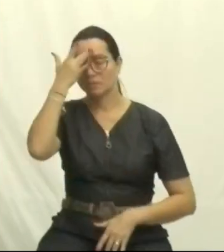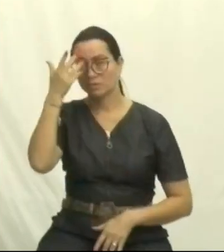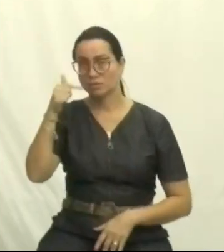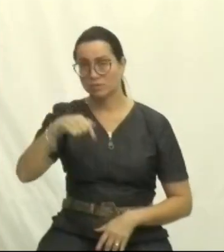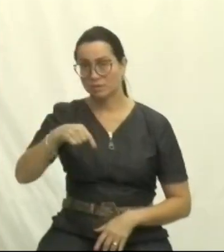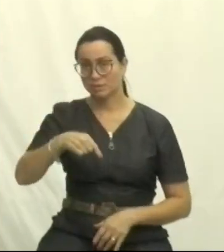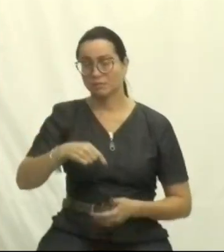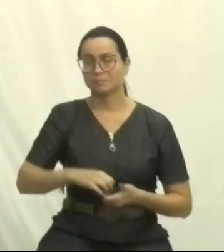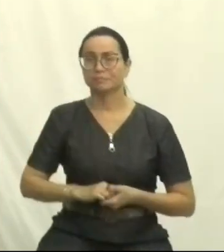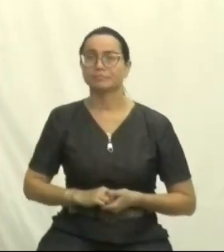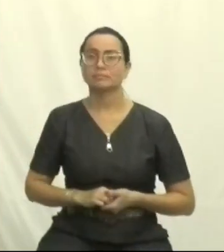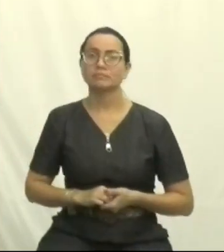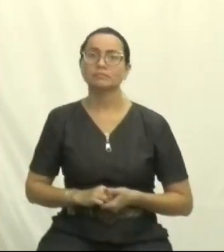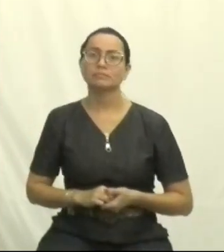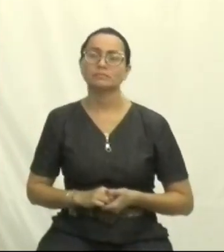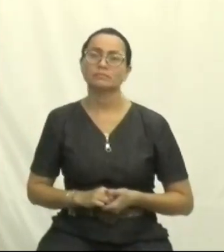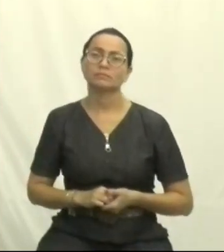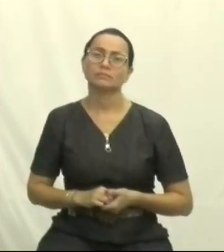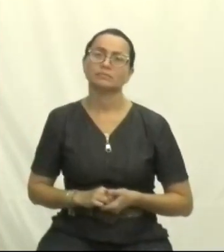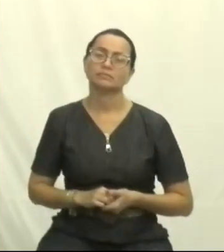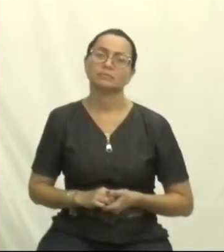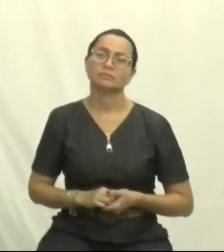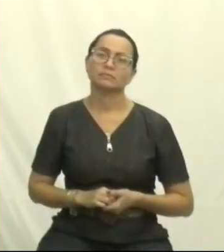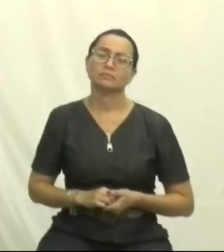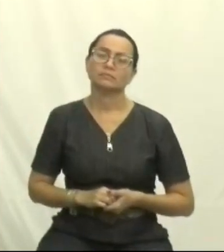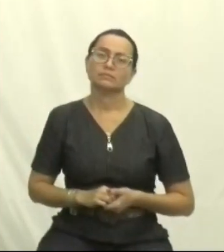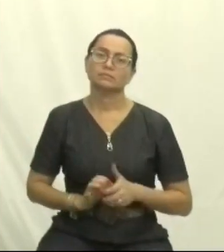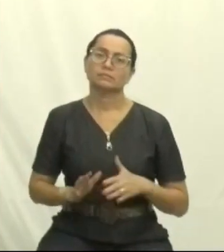Bombeiro, o comandante continua conosco aqui.